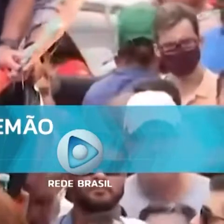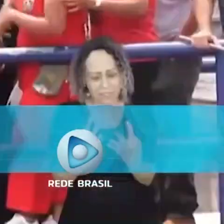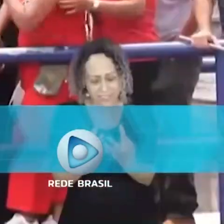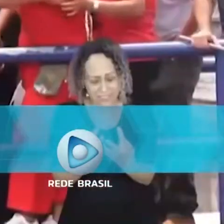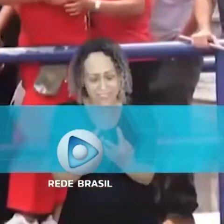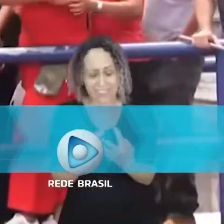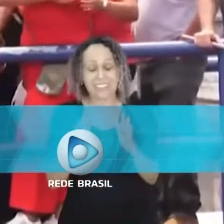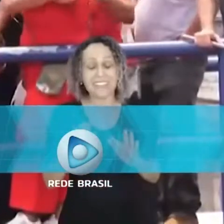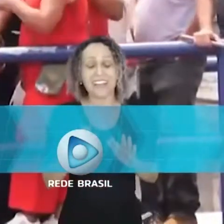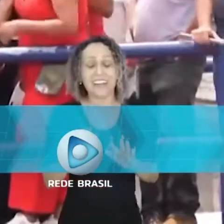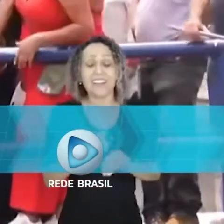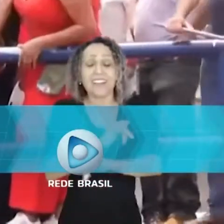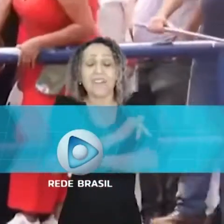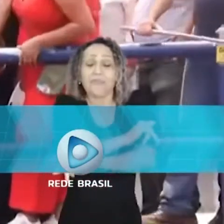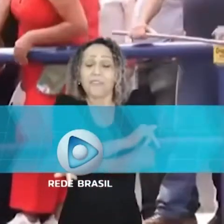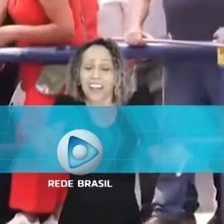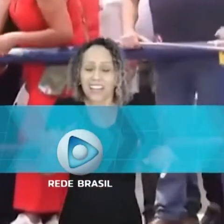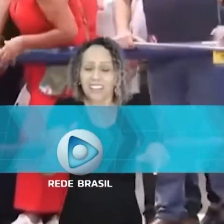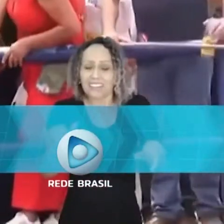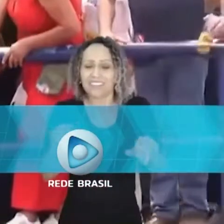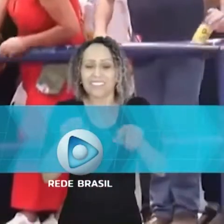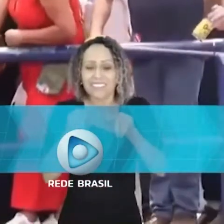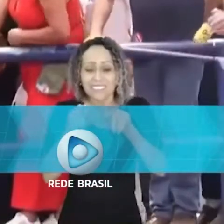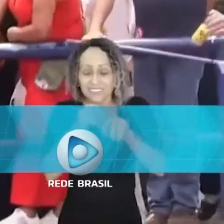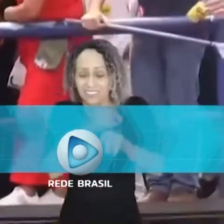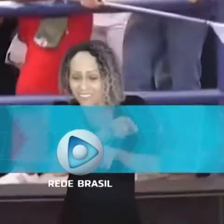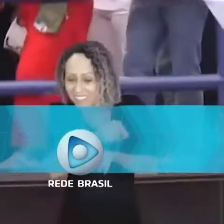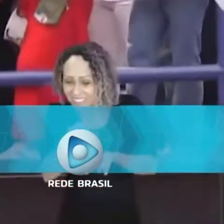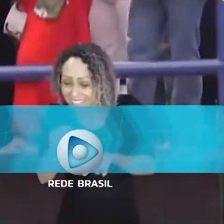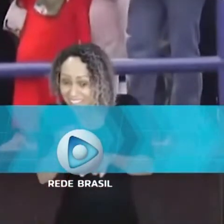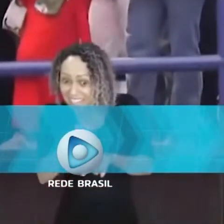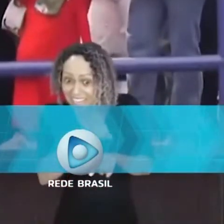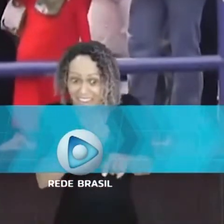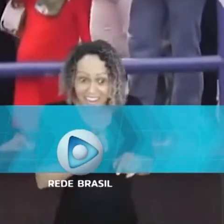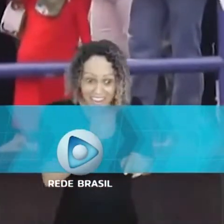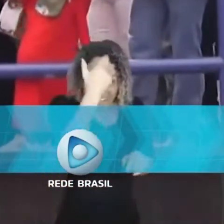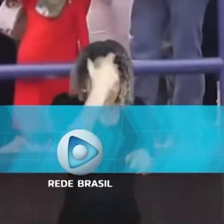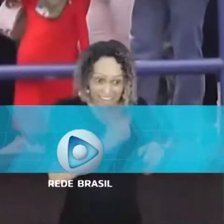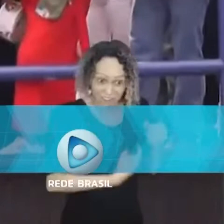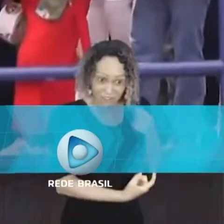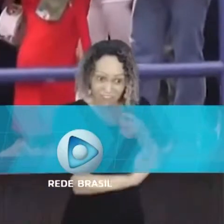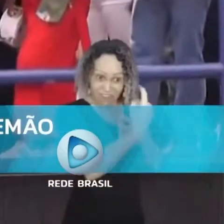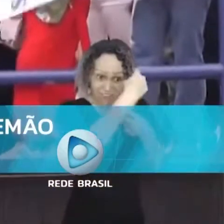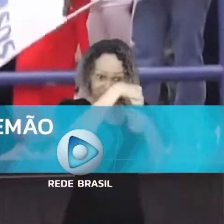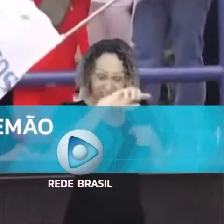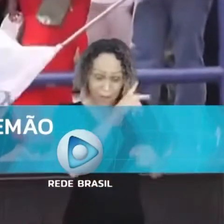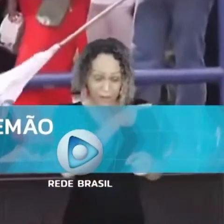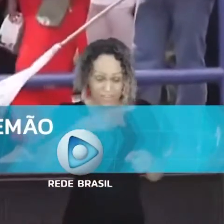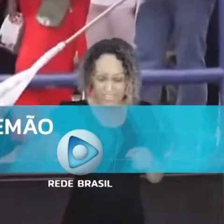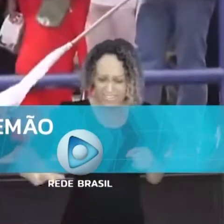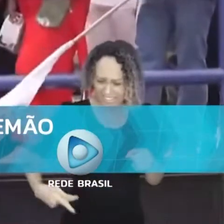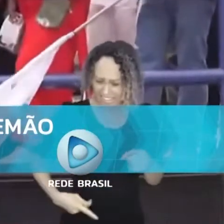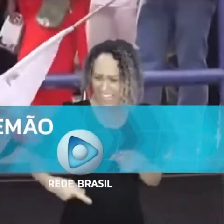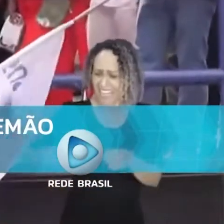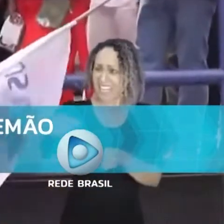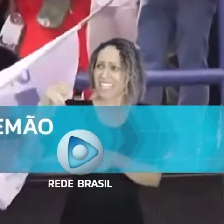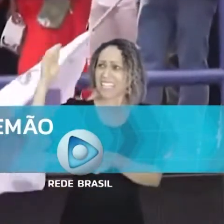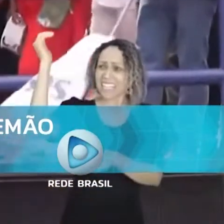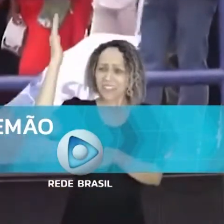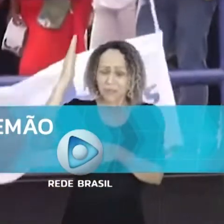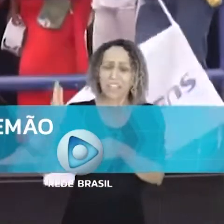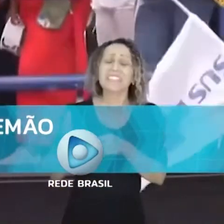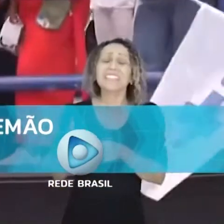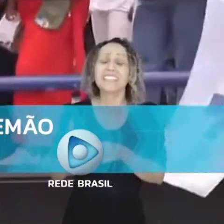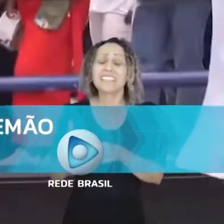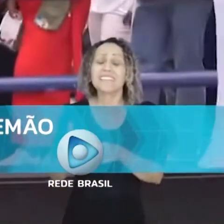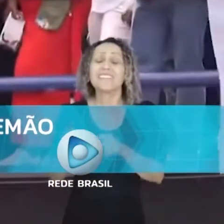país. A ideia de voltar a ser presidente da República desse país é para provar